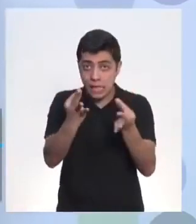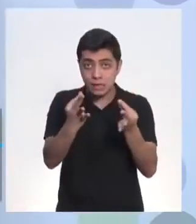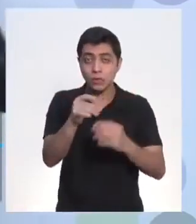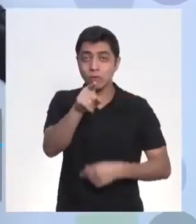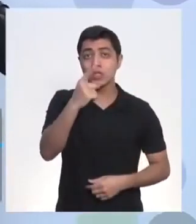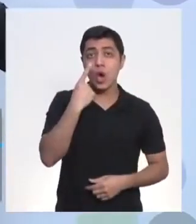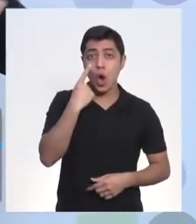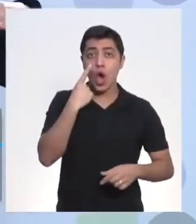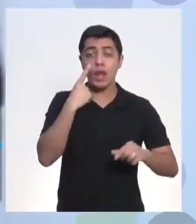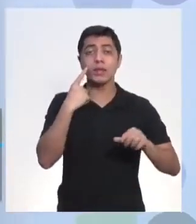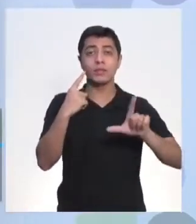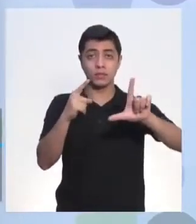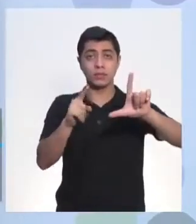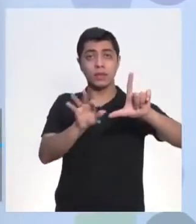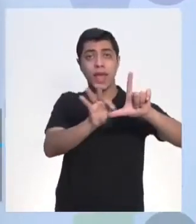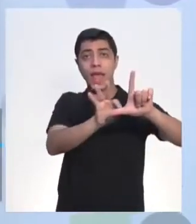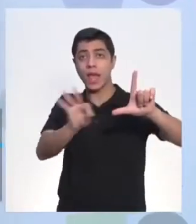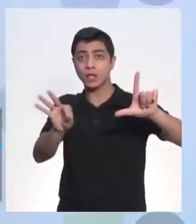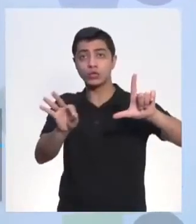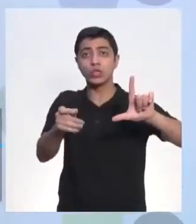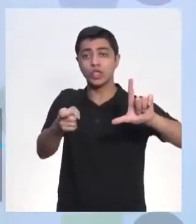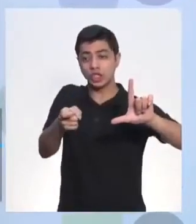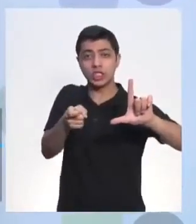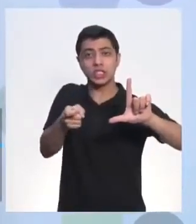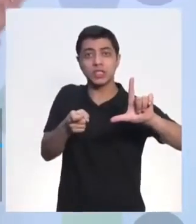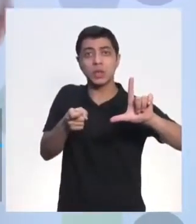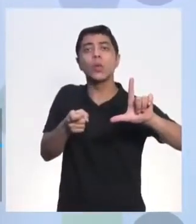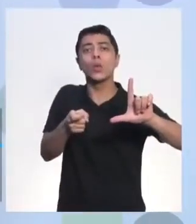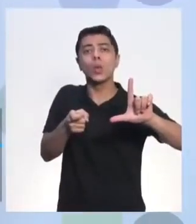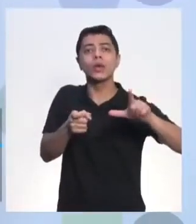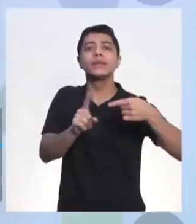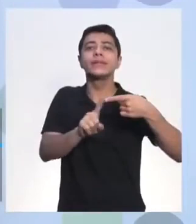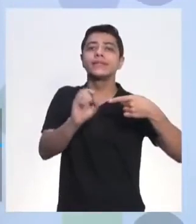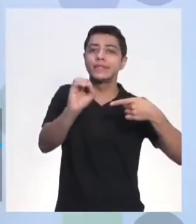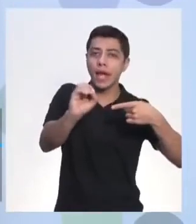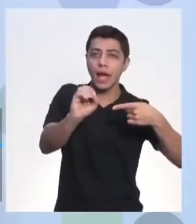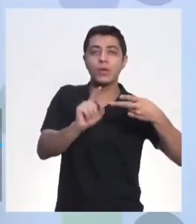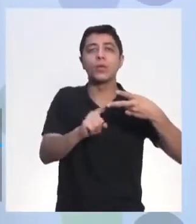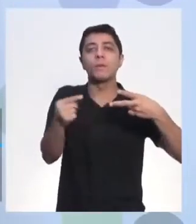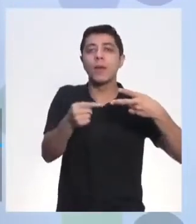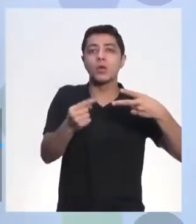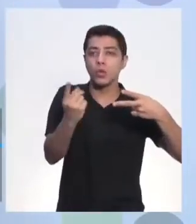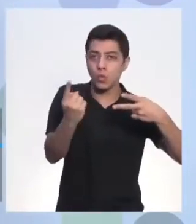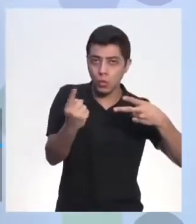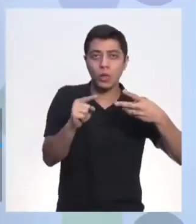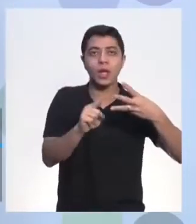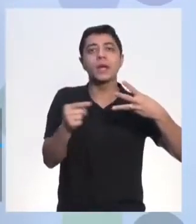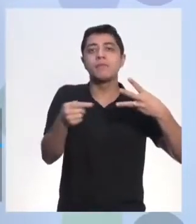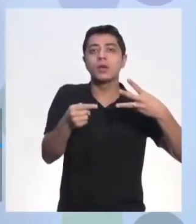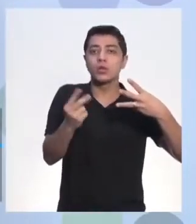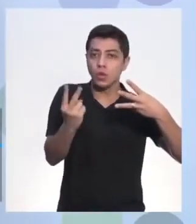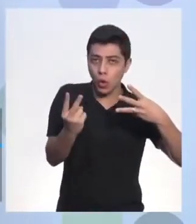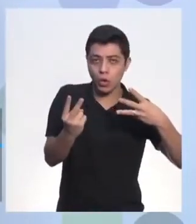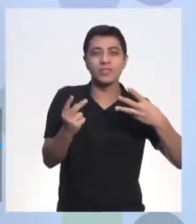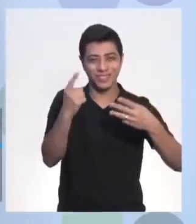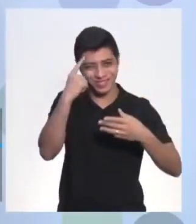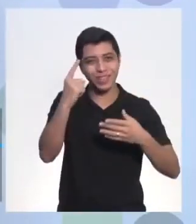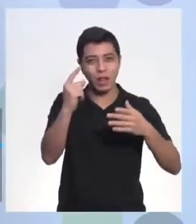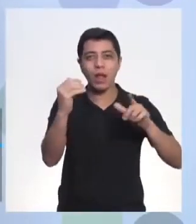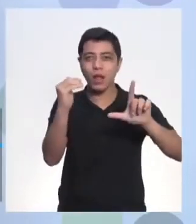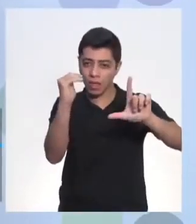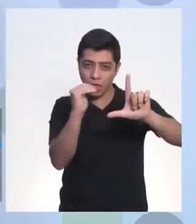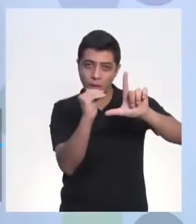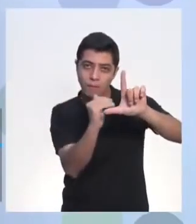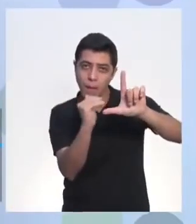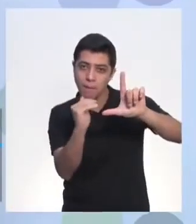X. Vai lá o eixo X, 0, menos 1, menos 2, 1 e 2. No eixo Y, você tem que chegar lá até o número 4. Só não esqueçam que